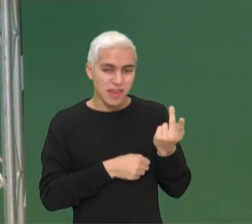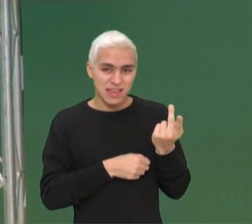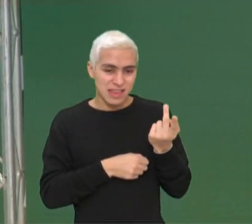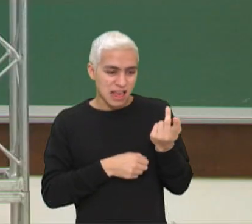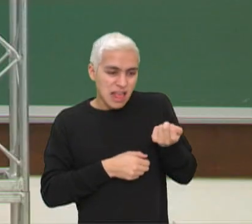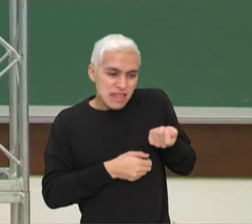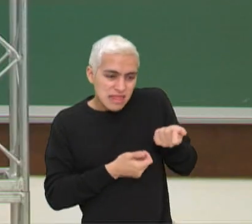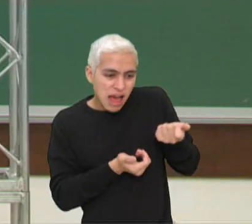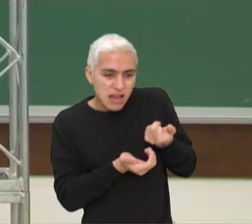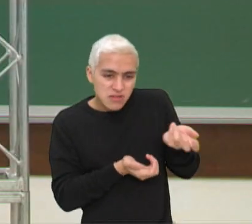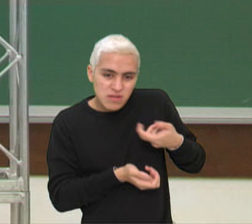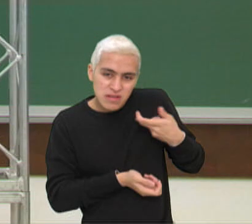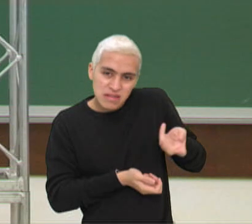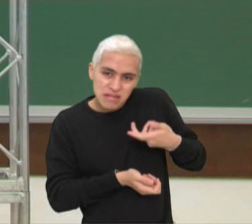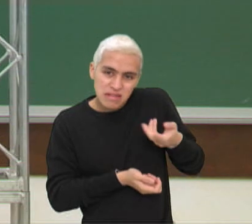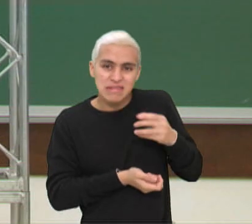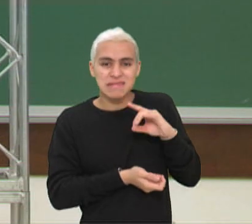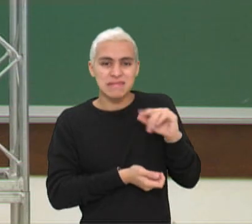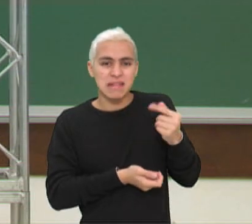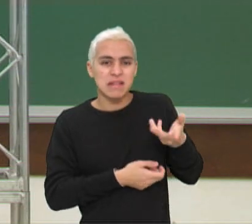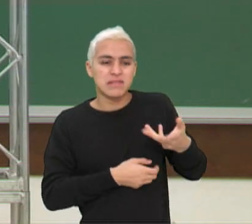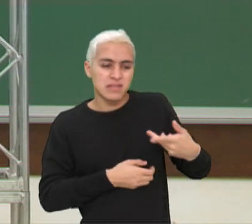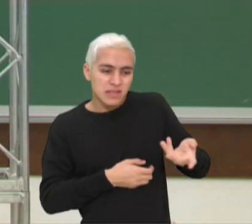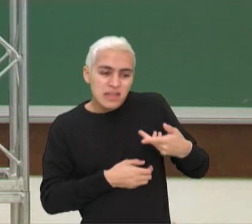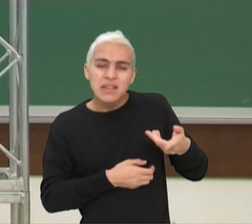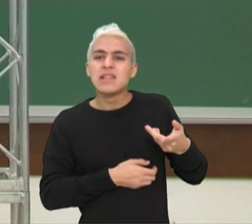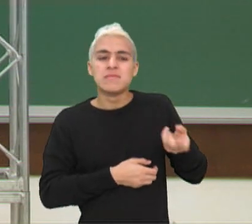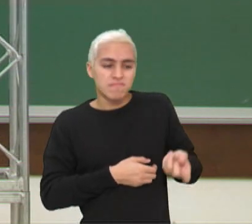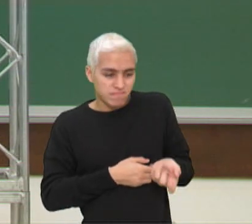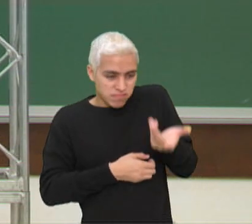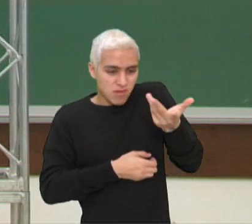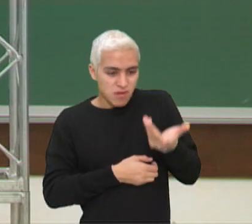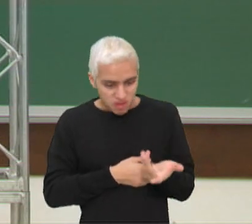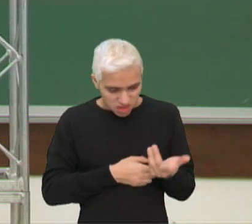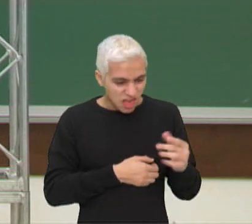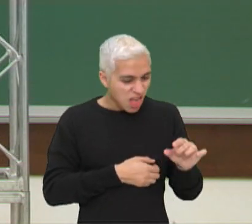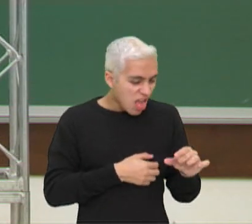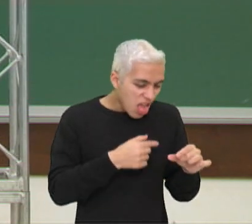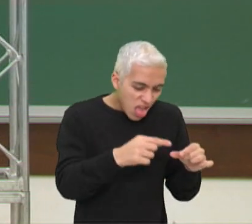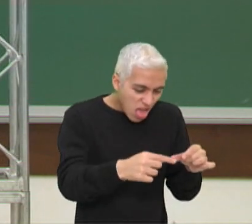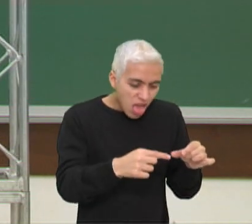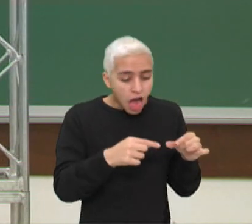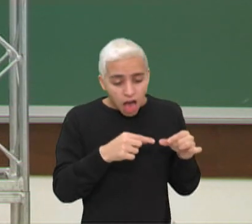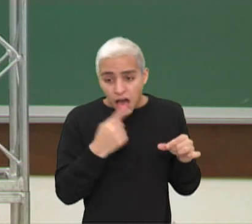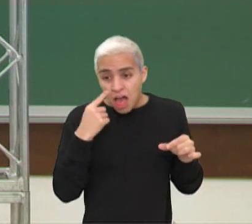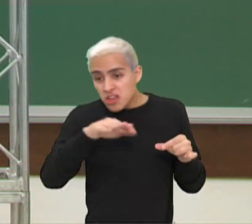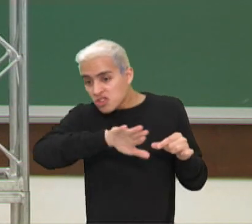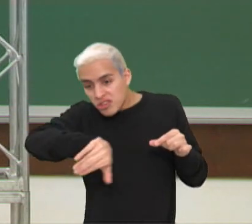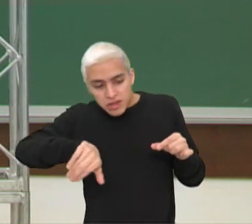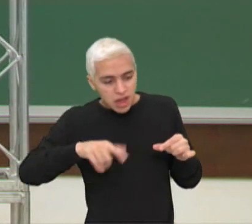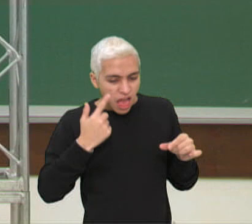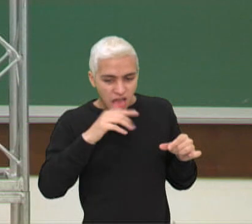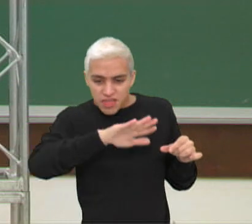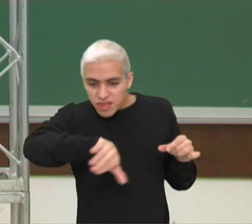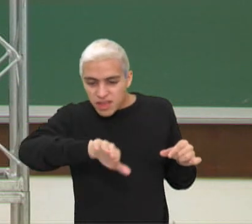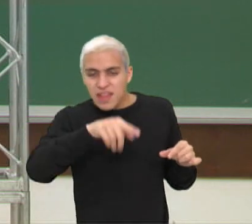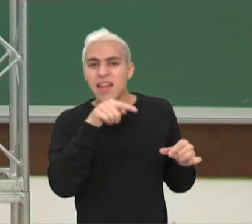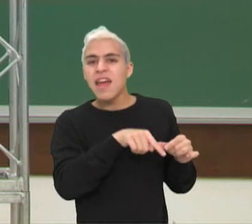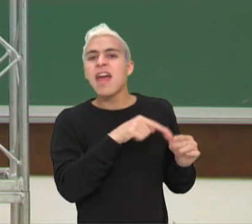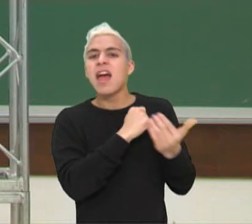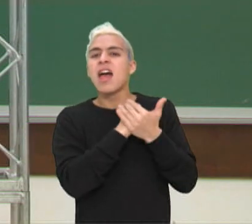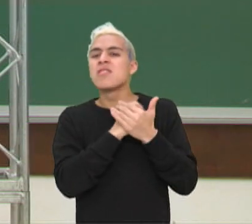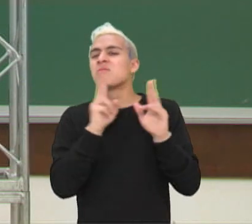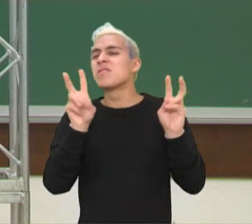faces. Então, eu jogo os dados e tiro uma peça. Jogo, ganhei, vou tirando uma peça. Então, ele é um jogo de